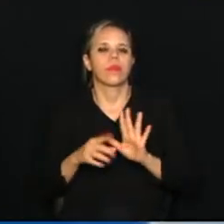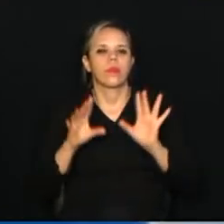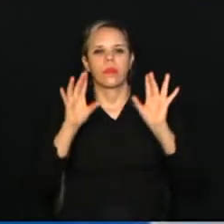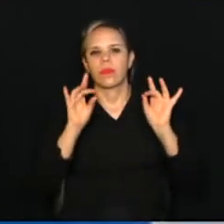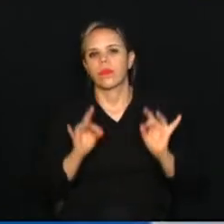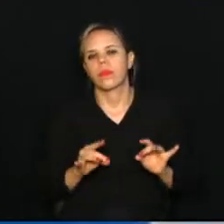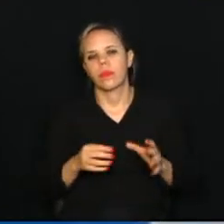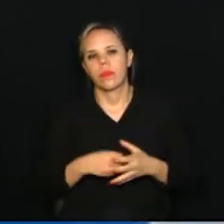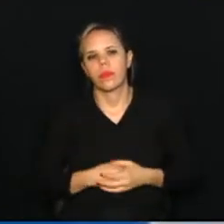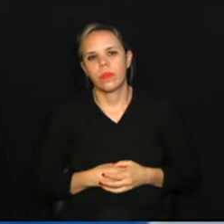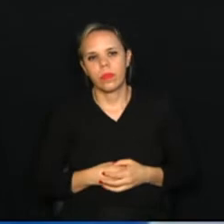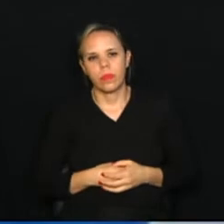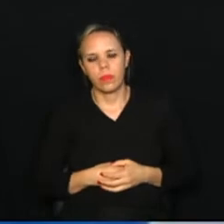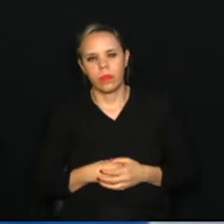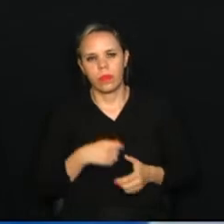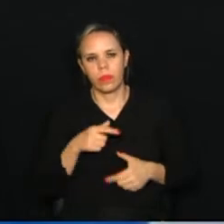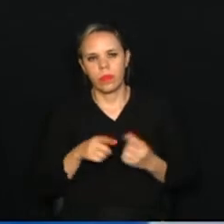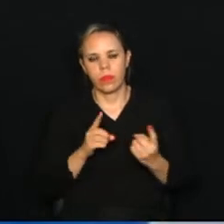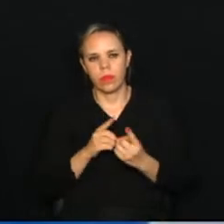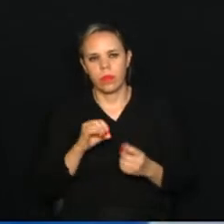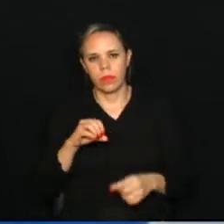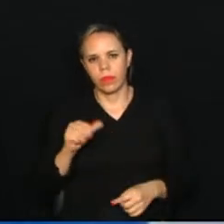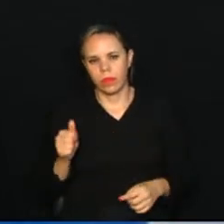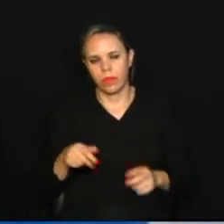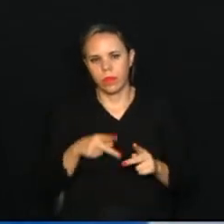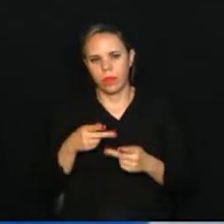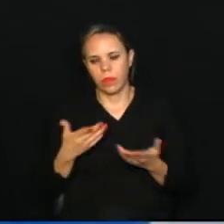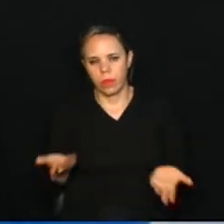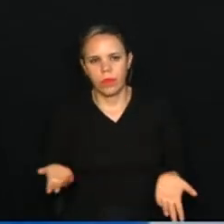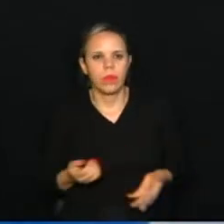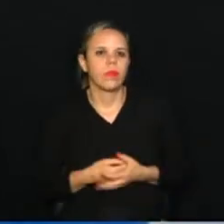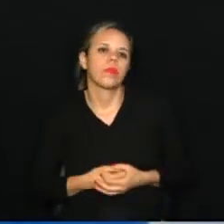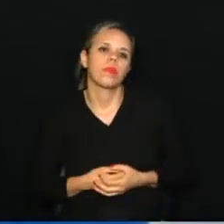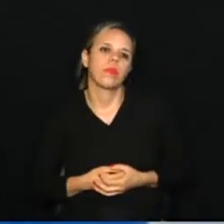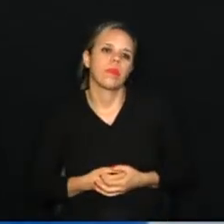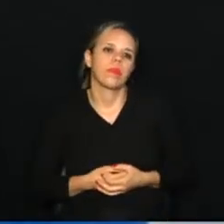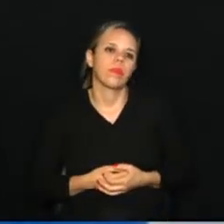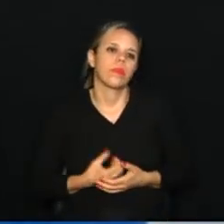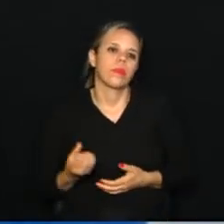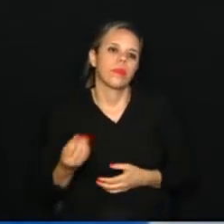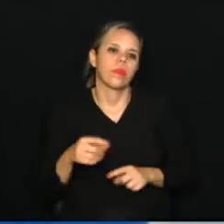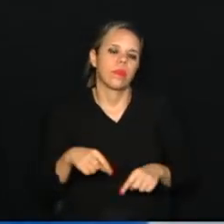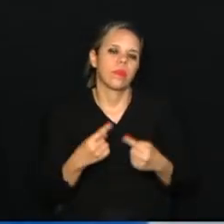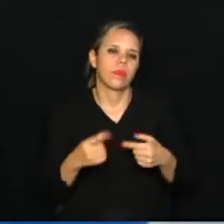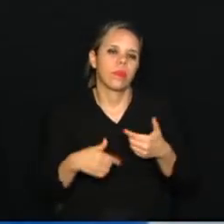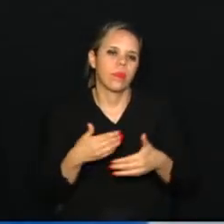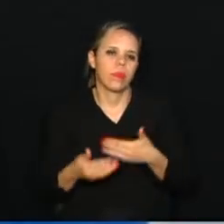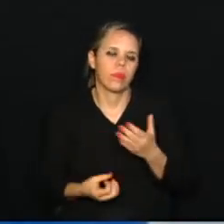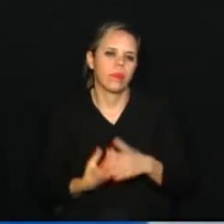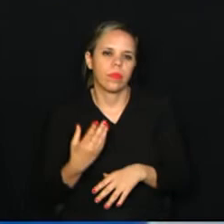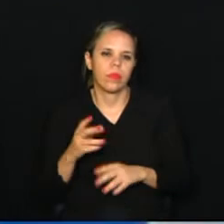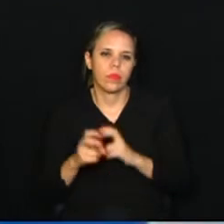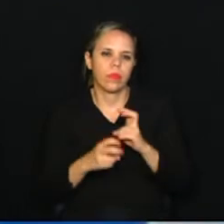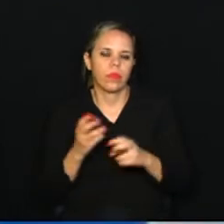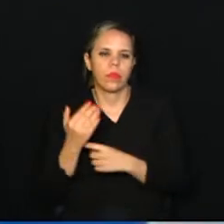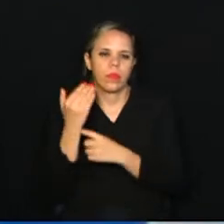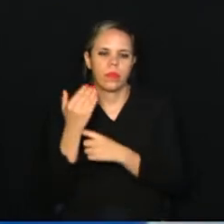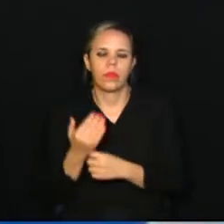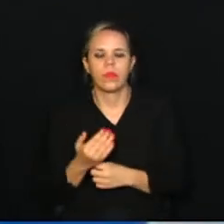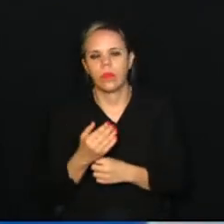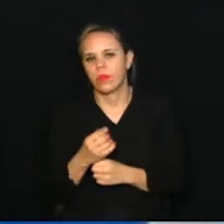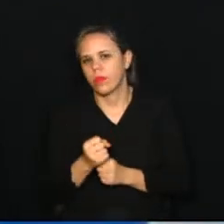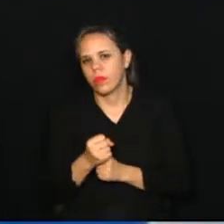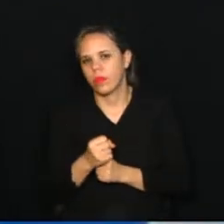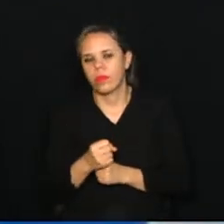detalhada sobre os serviços do IMA para a população e sobre os novos desafios do Parque Tecnológico e dos polos de